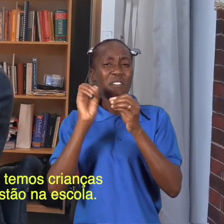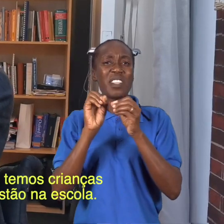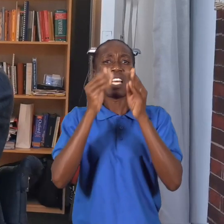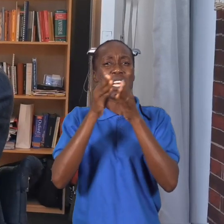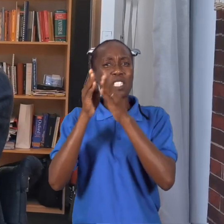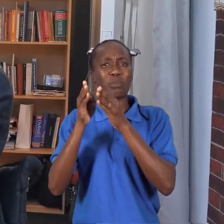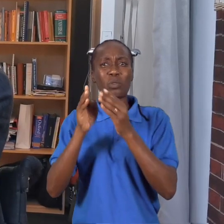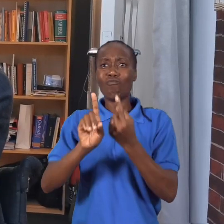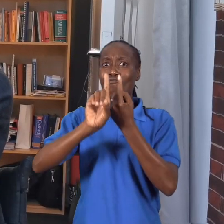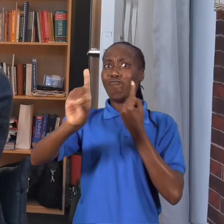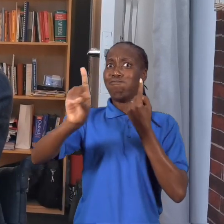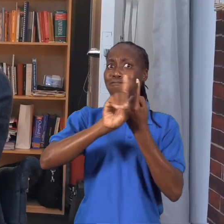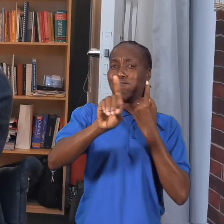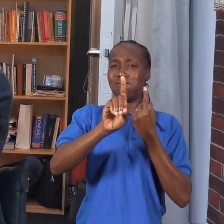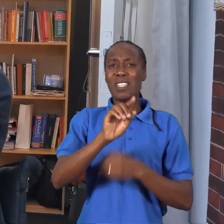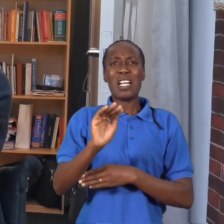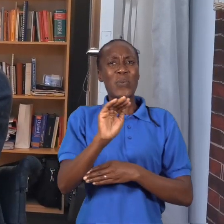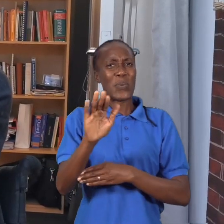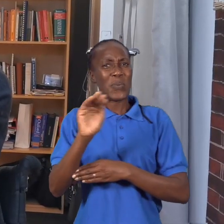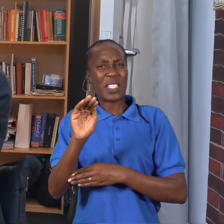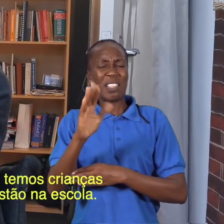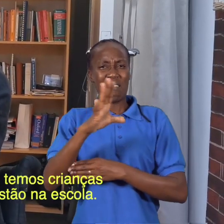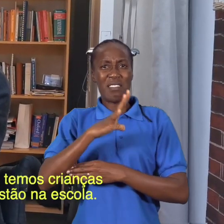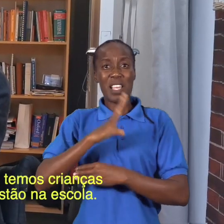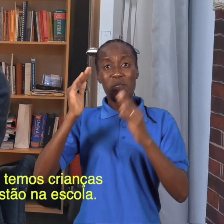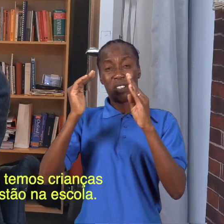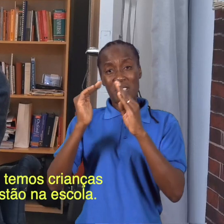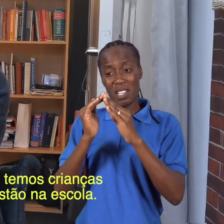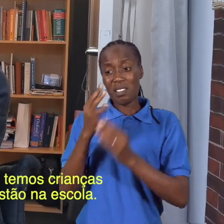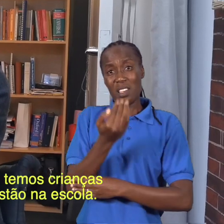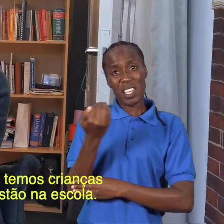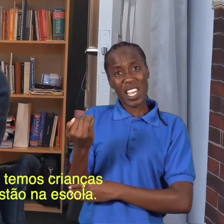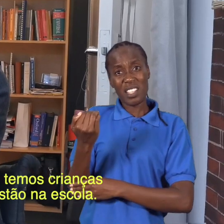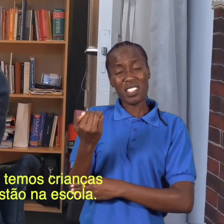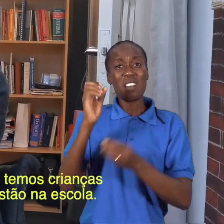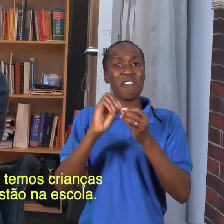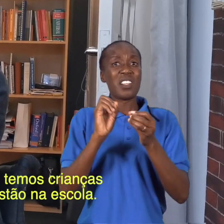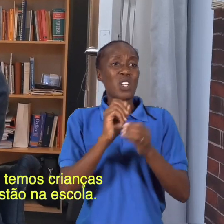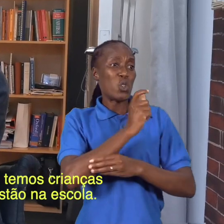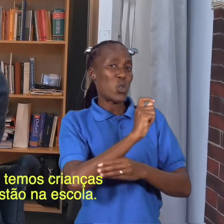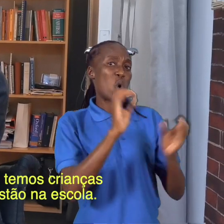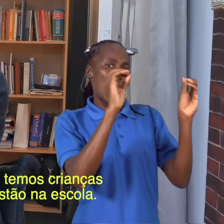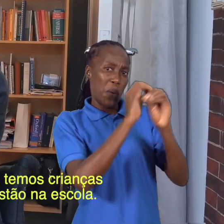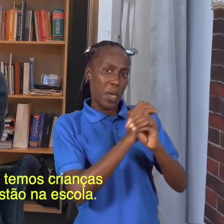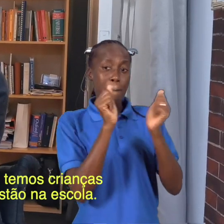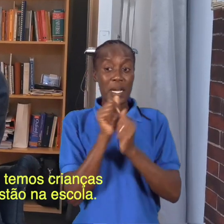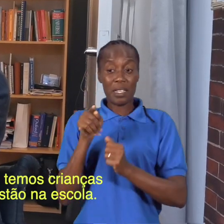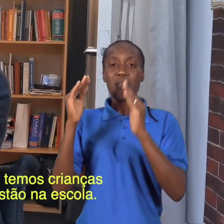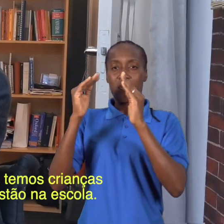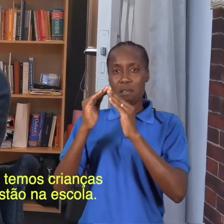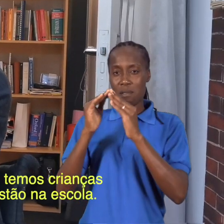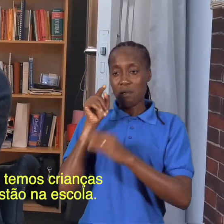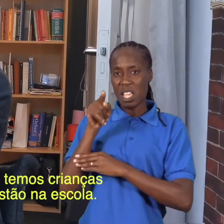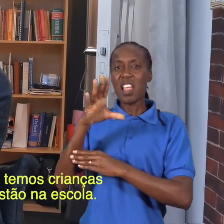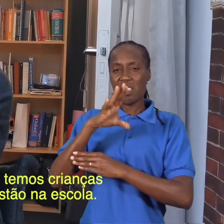também temos, com esta história do distanciamento social, temos as crianças que estão em casa, já não estão